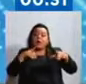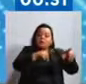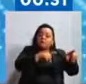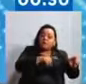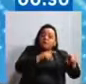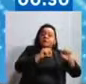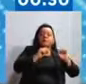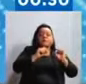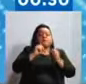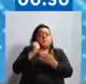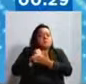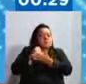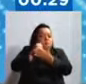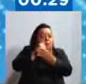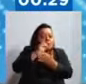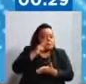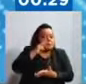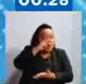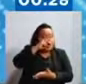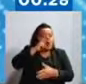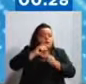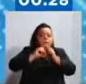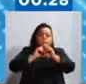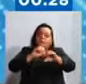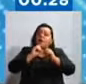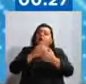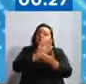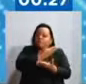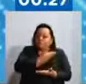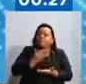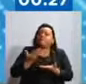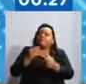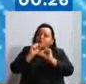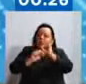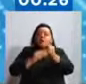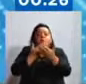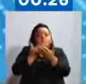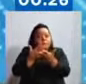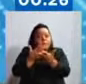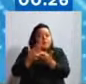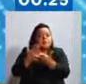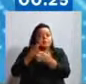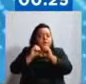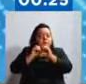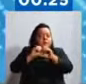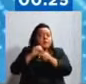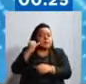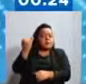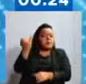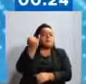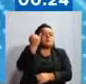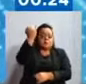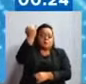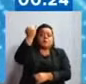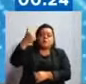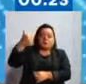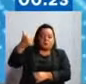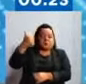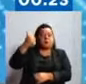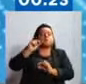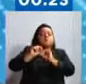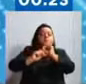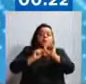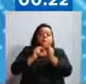apoiar forte a educação. A educação no nosso governo é prioridade número um. Quando o prefeito investir muito,